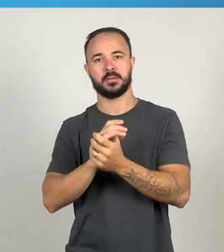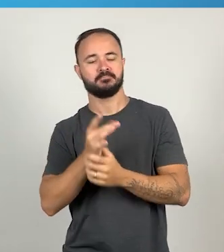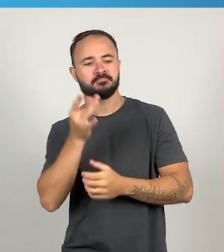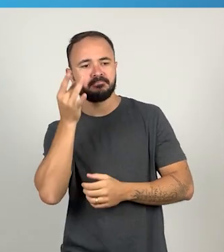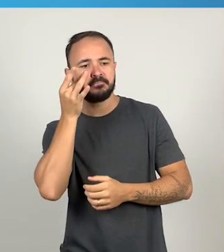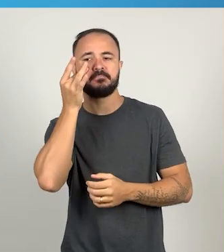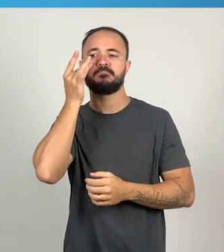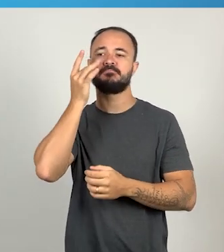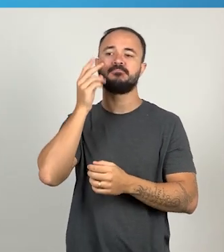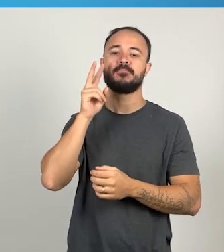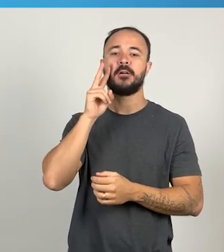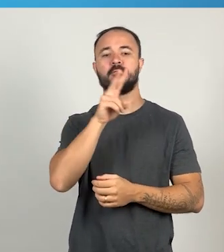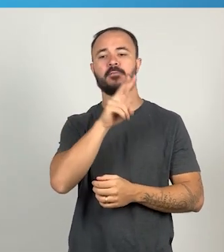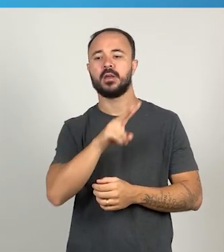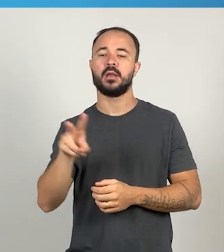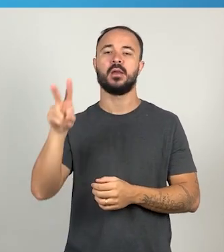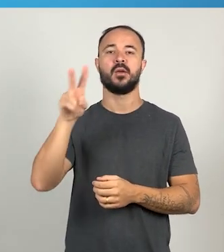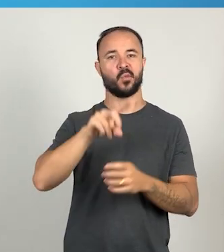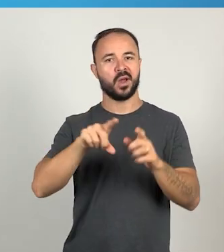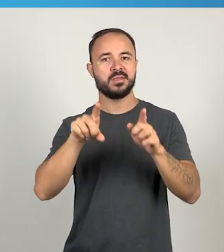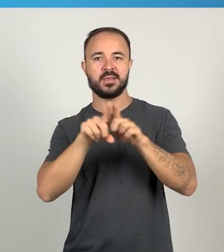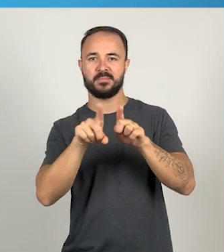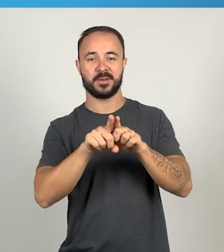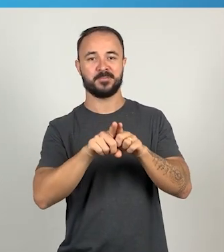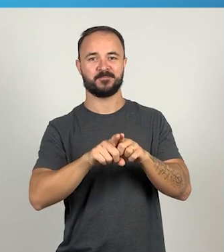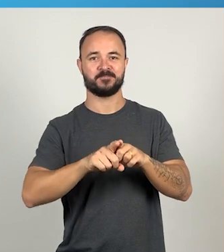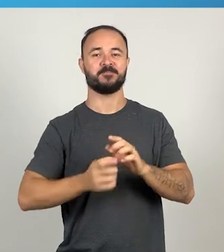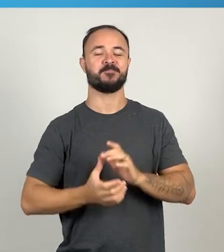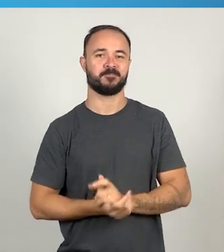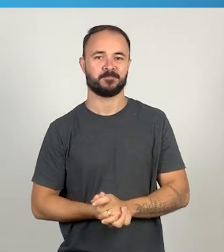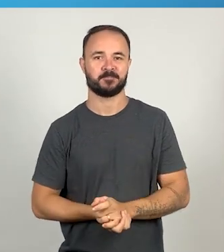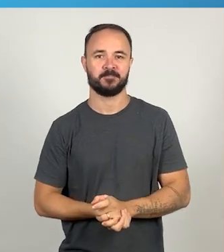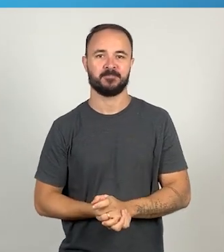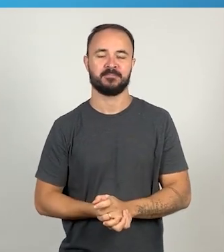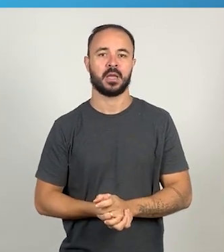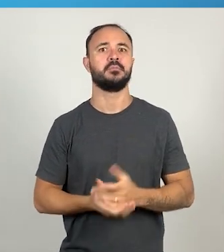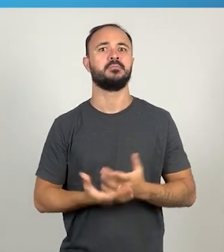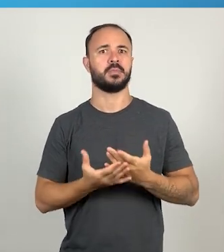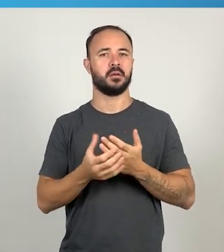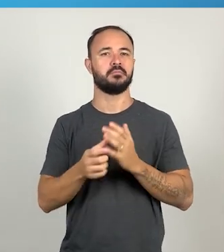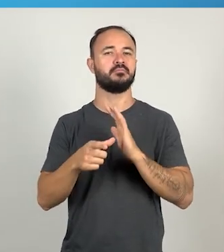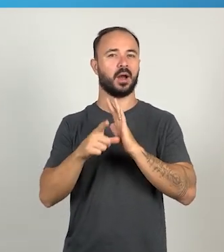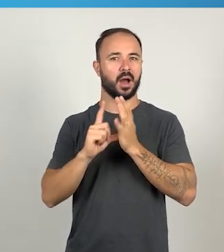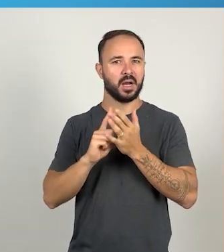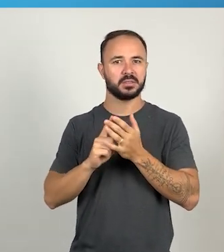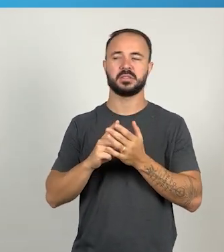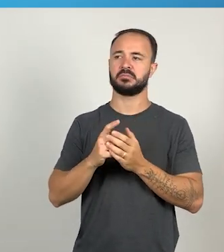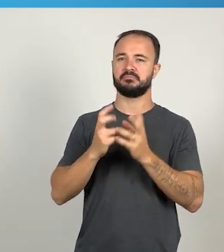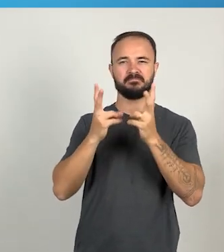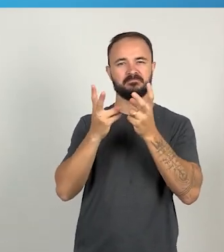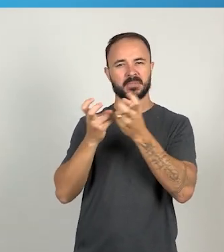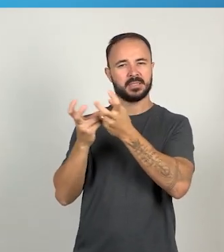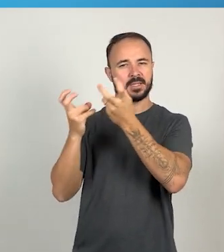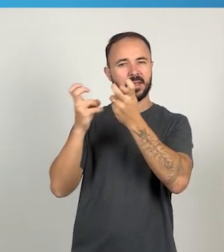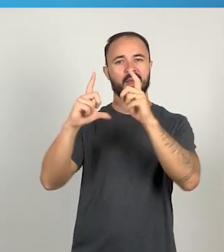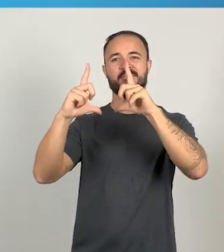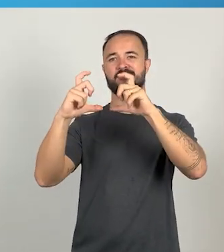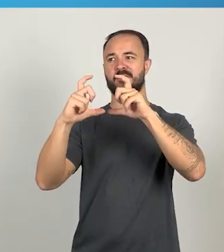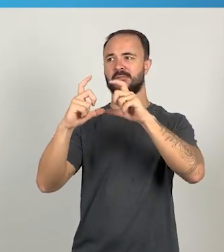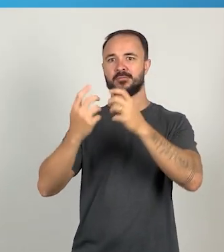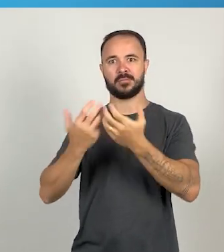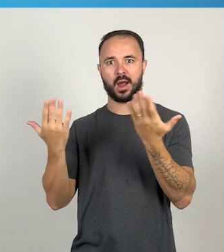estava apta, né, a passar os veículos. Então percebam como que ela desenvolveu, né? Percebam aí essas